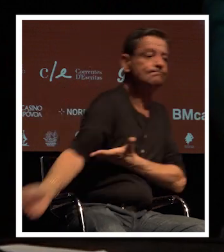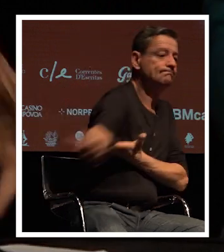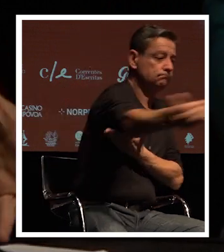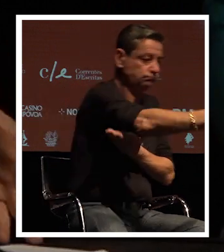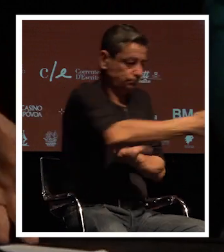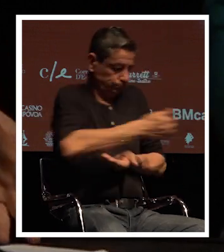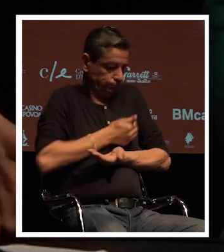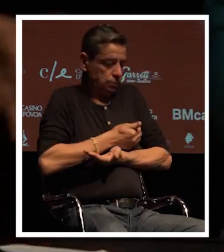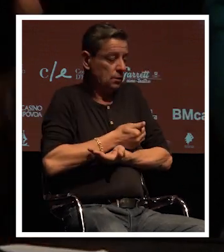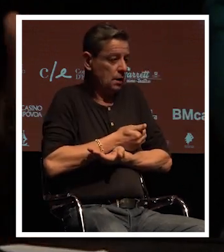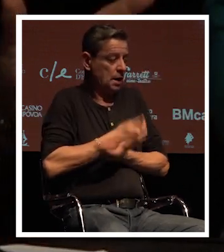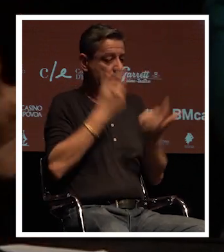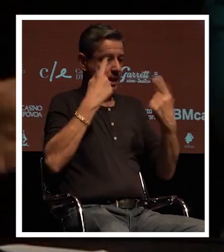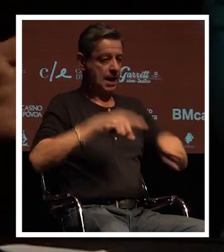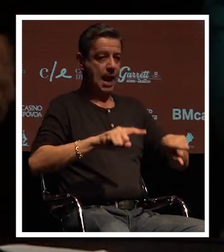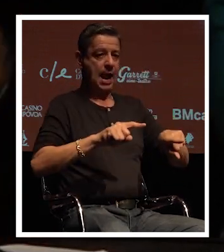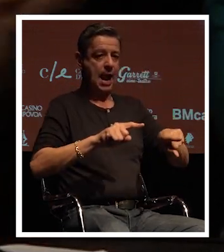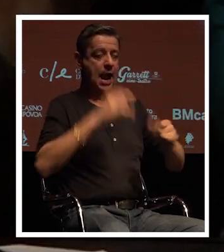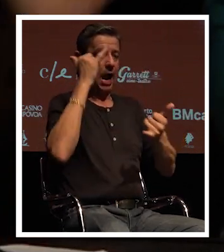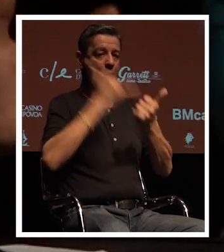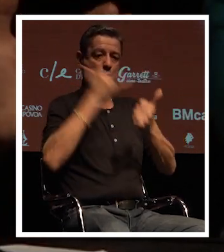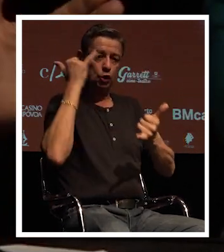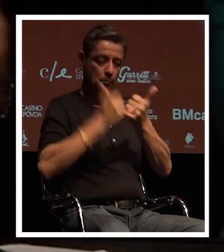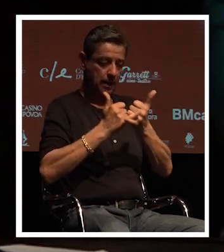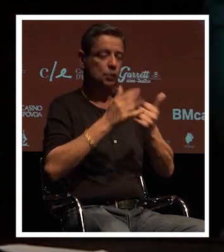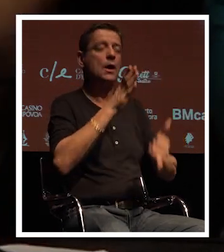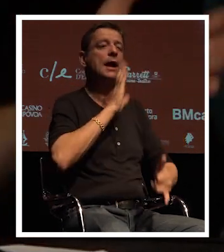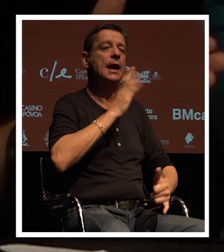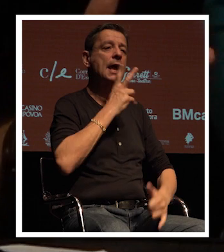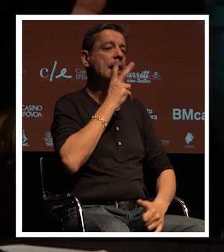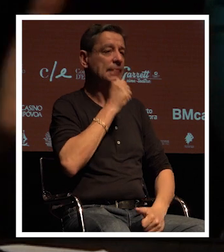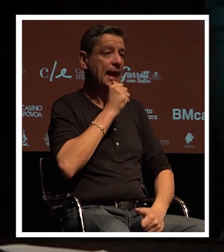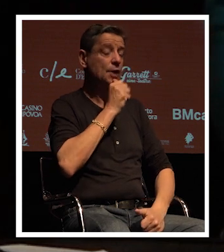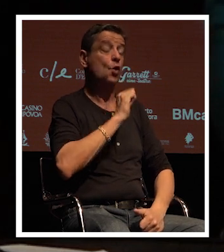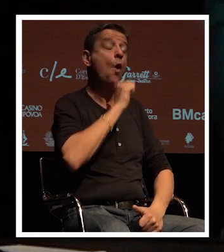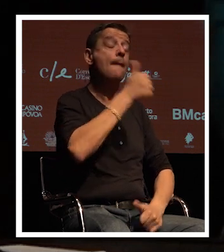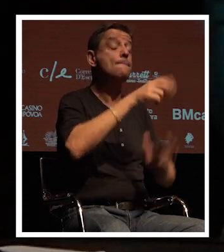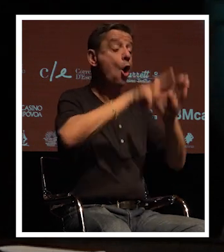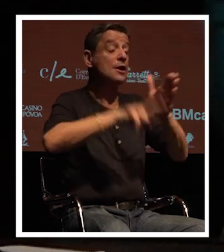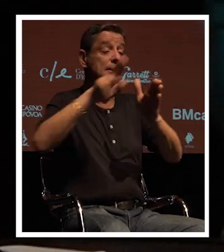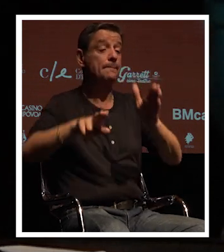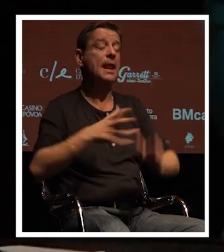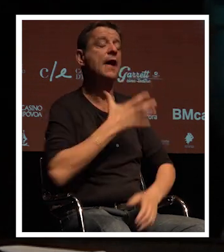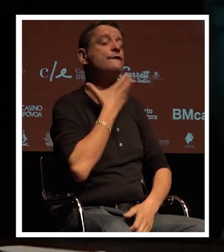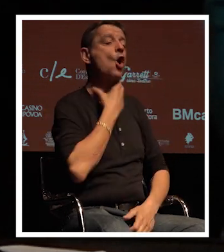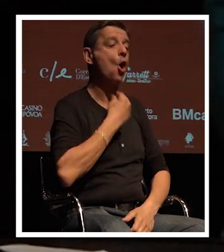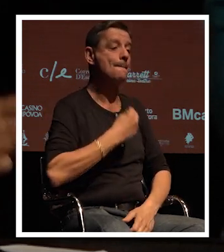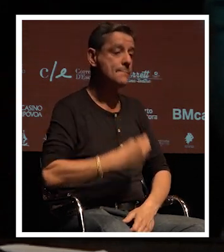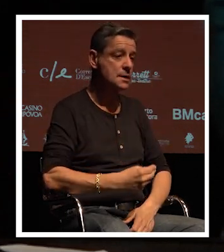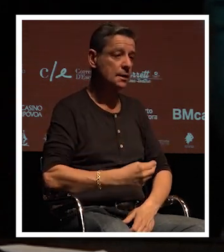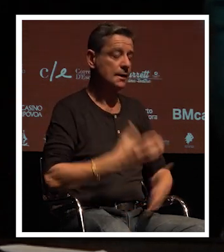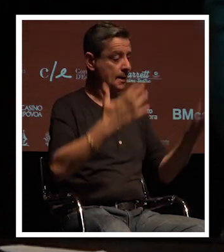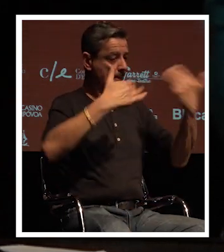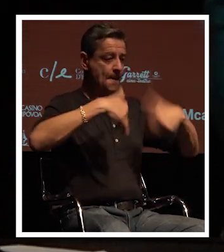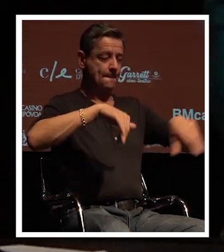sendo que na na não coleta existe uma repressão automática ou expulsão das terras ou a morte pela fome eh ele ele chama